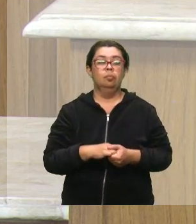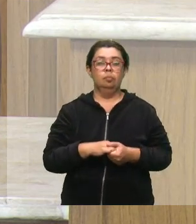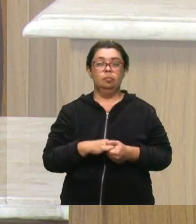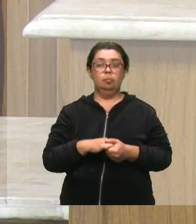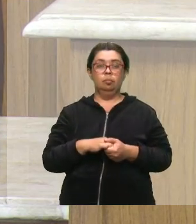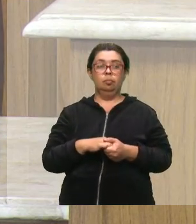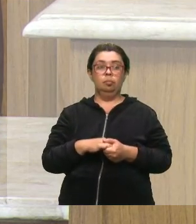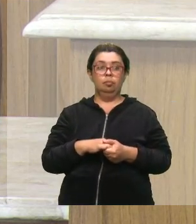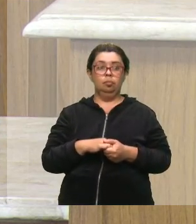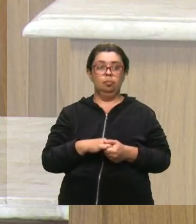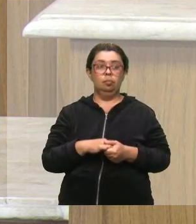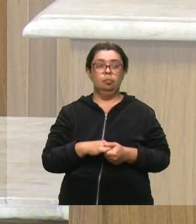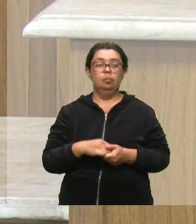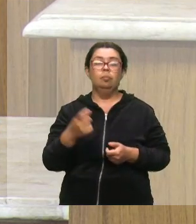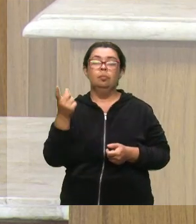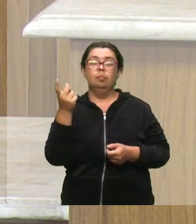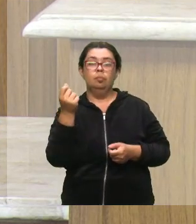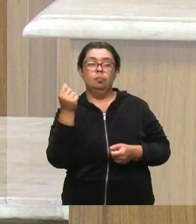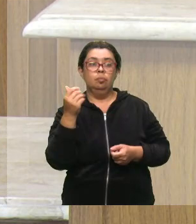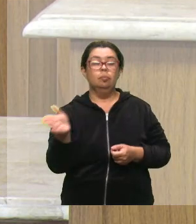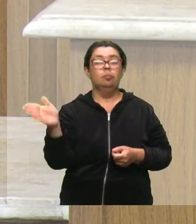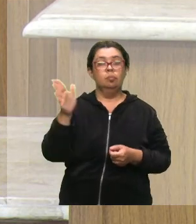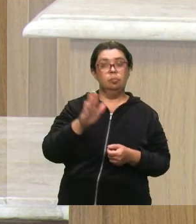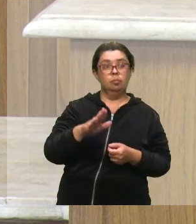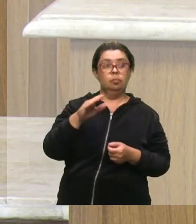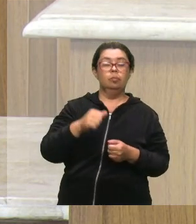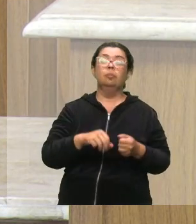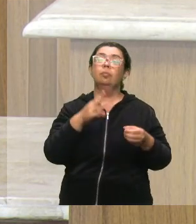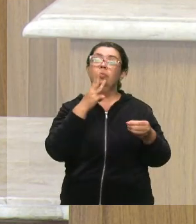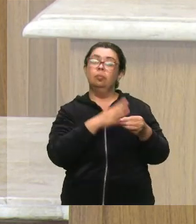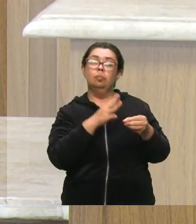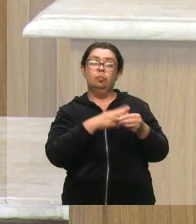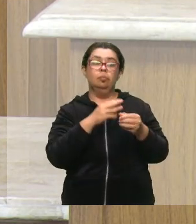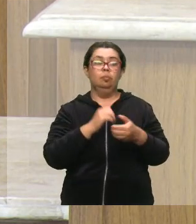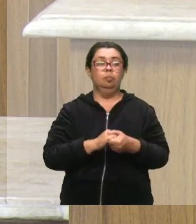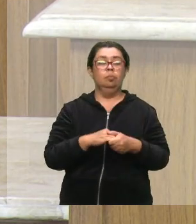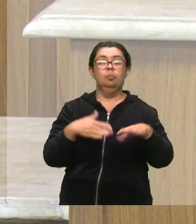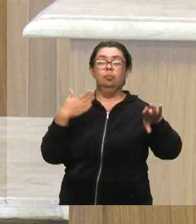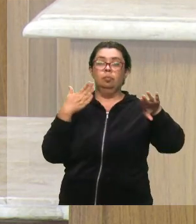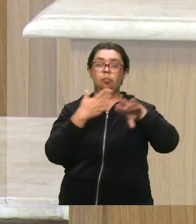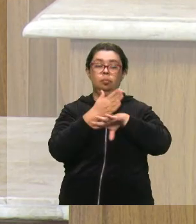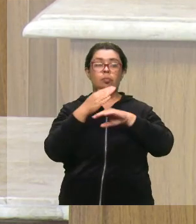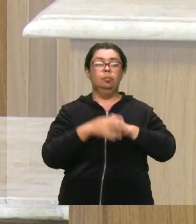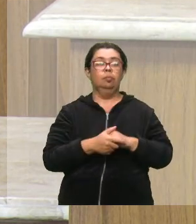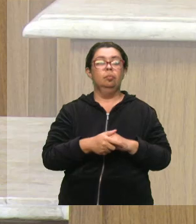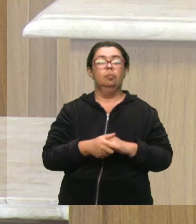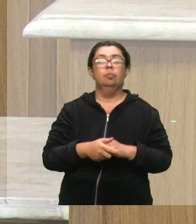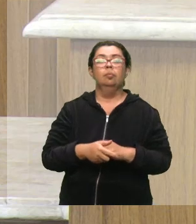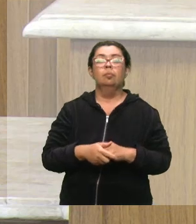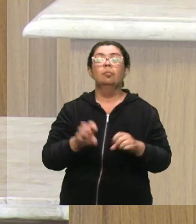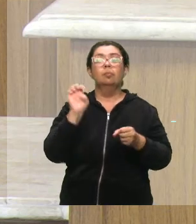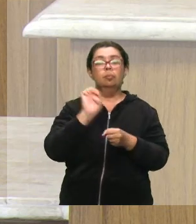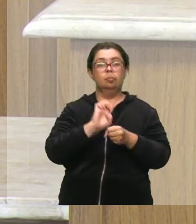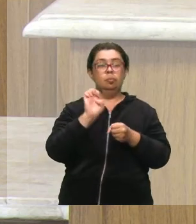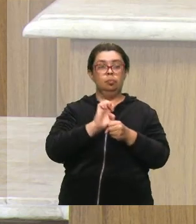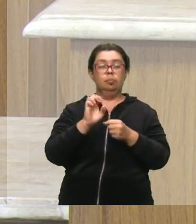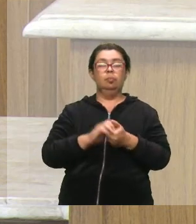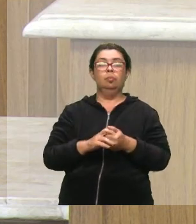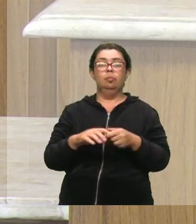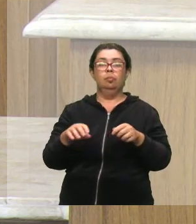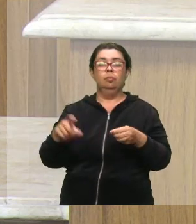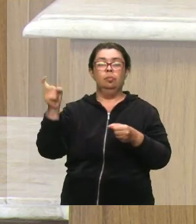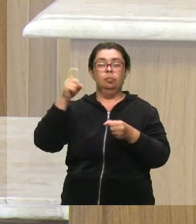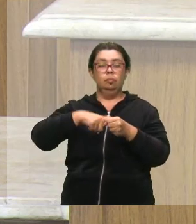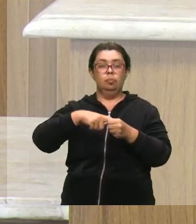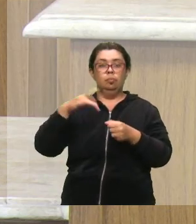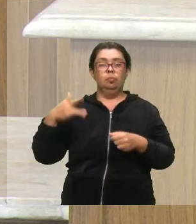R$ 538.524.007 são receitas advindas da arrecadação própria municipal e participação nas receitas da União e do Estado, além de convênios nas